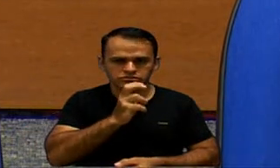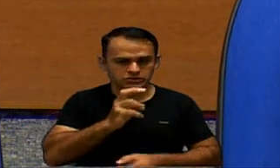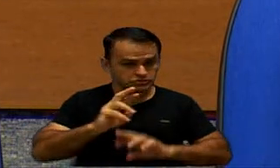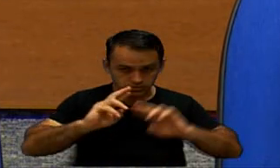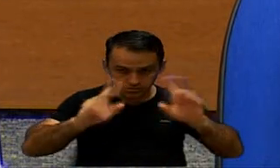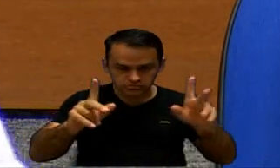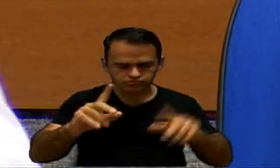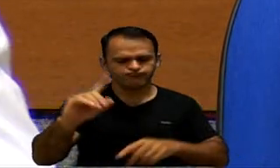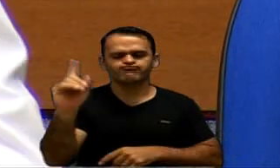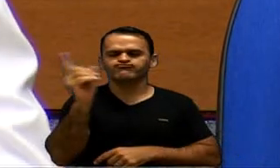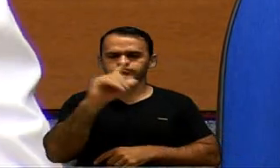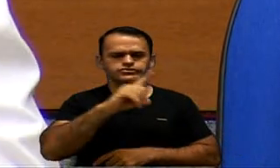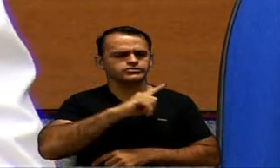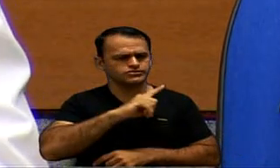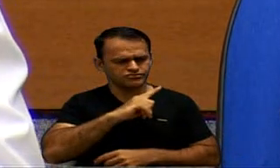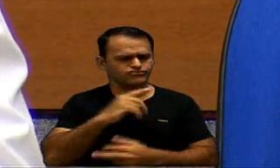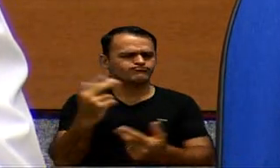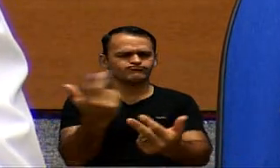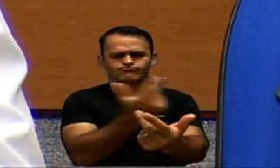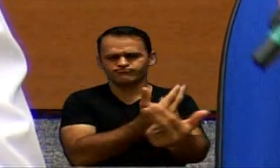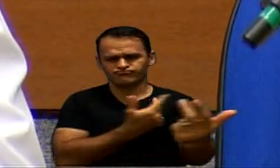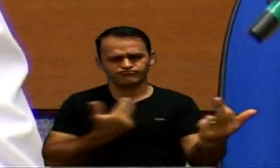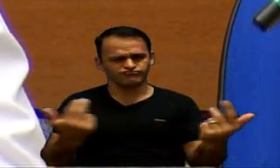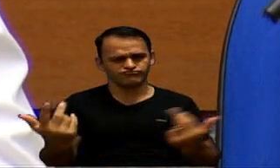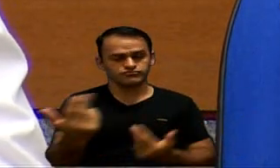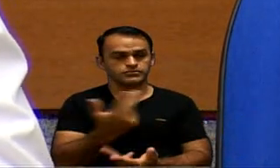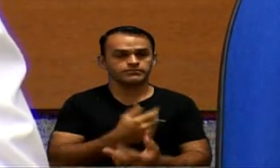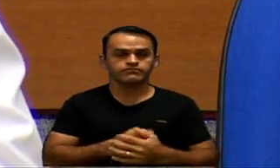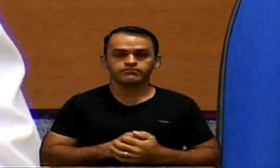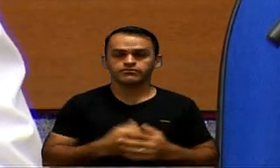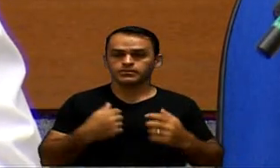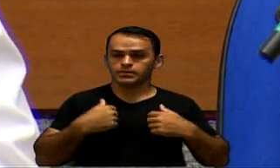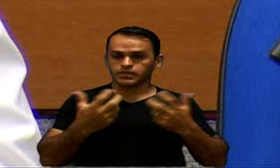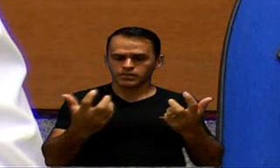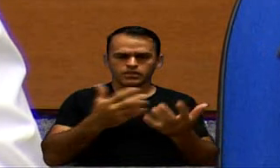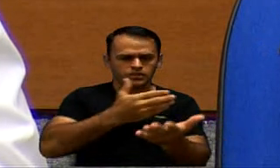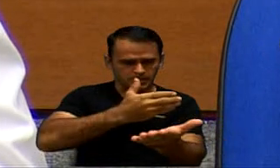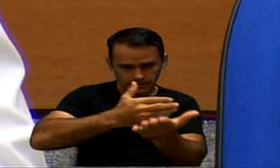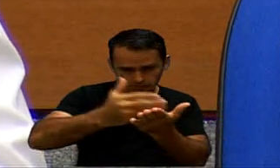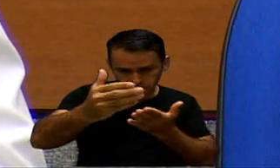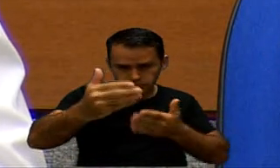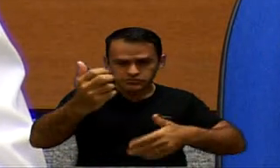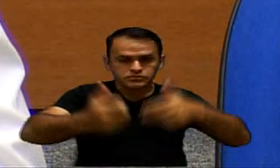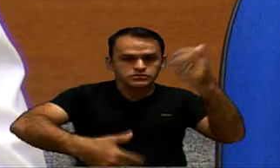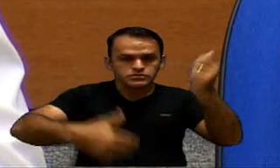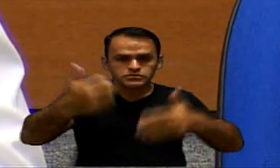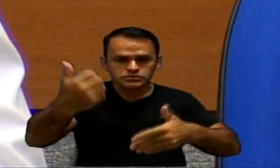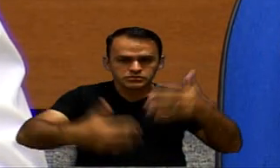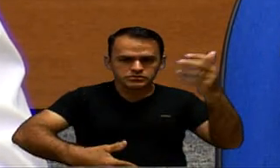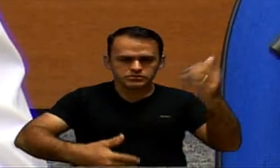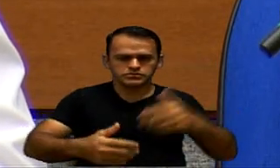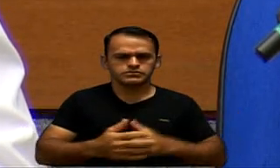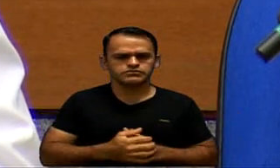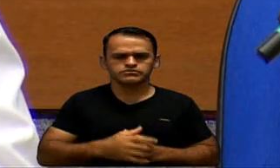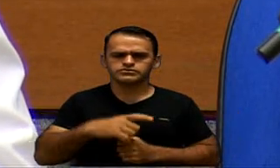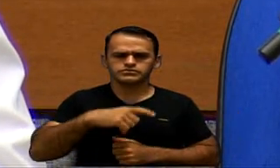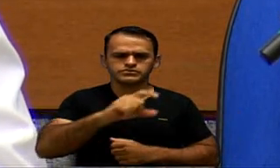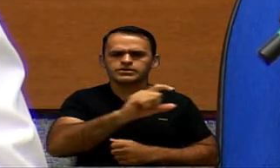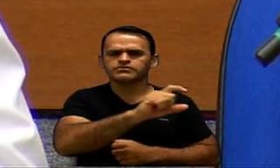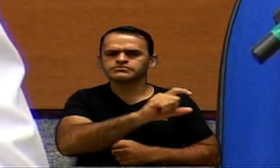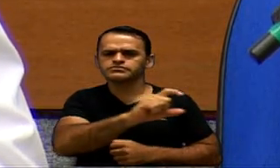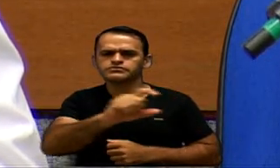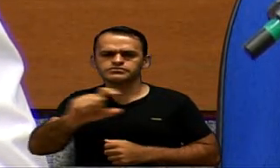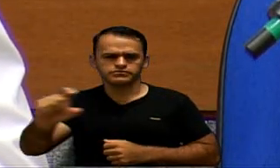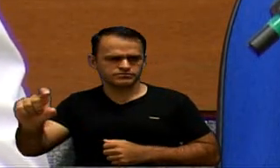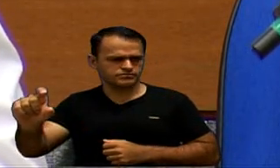está fora desse quadro, dessa estatística. Eu quero começar com uma frase que ela foi muito usada,